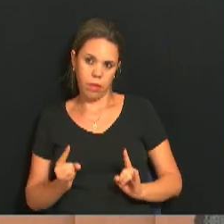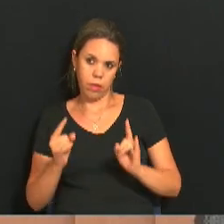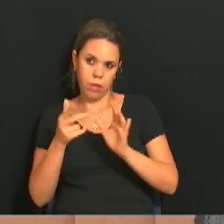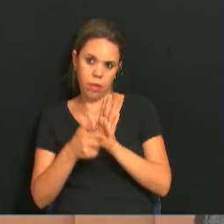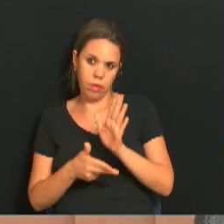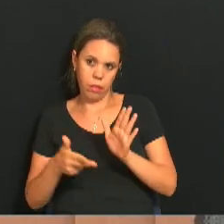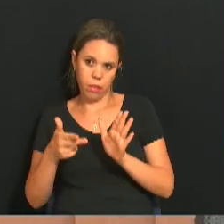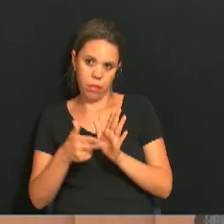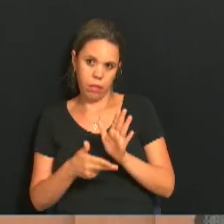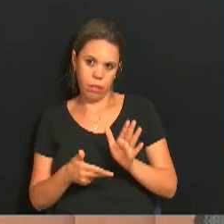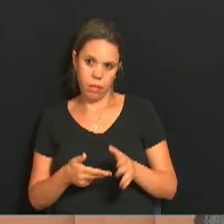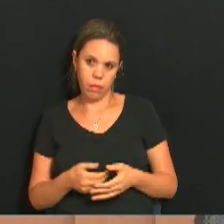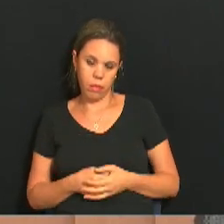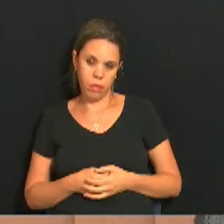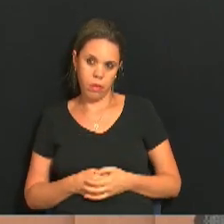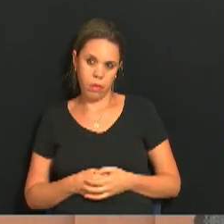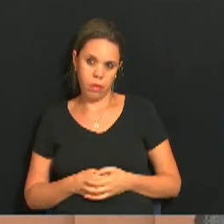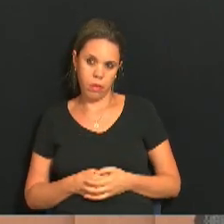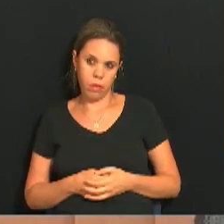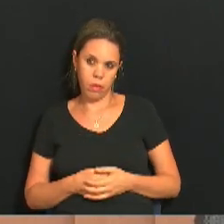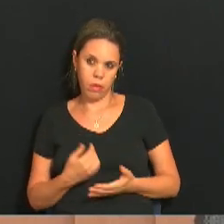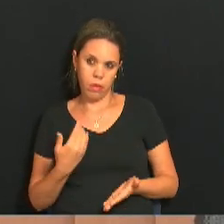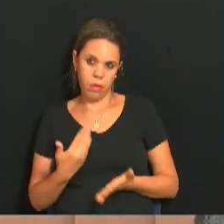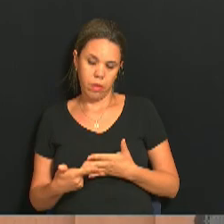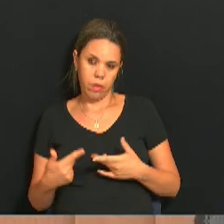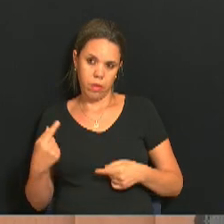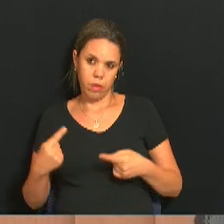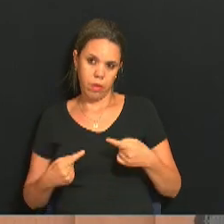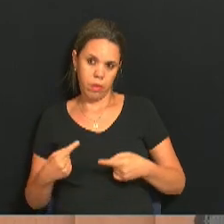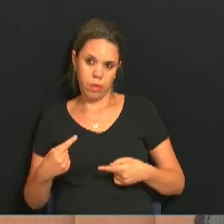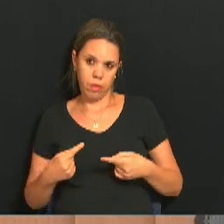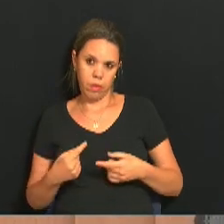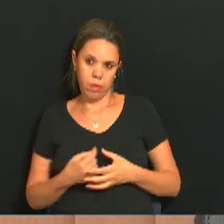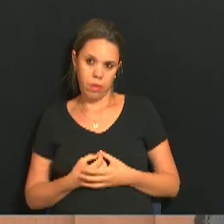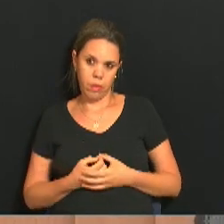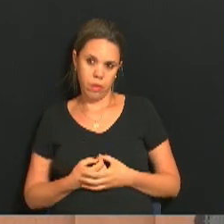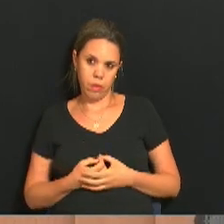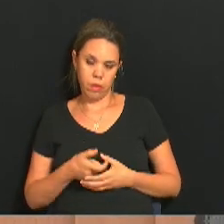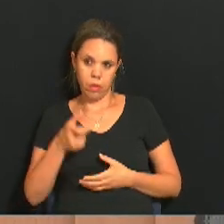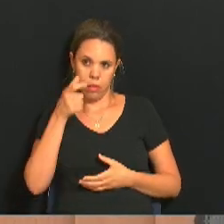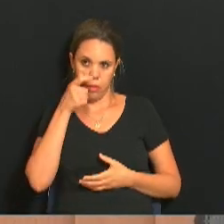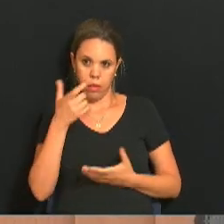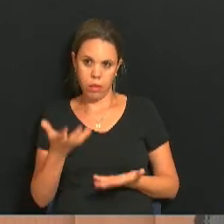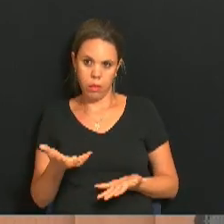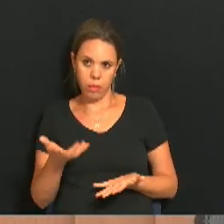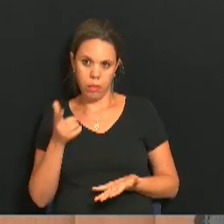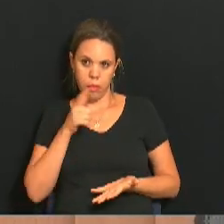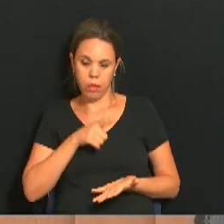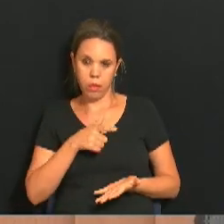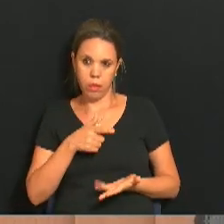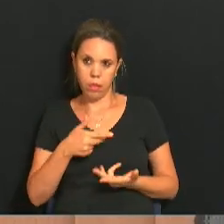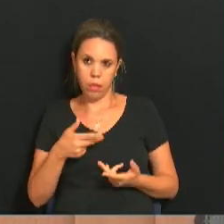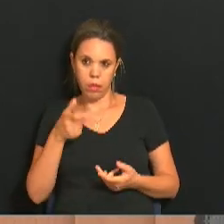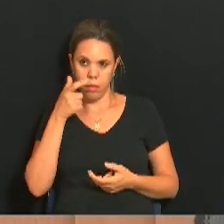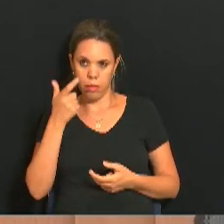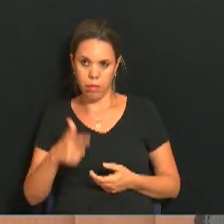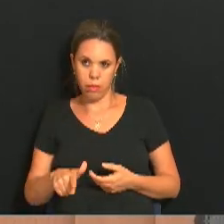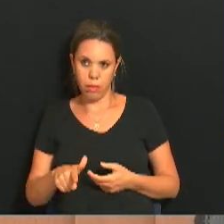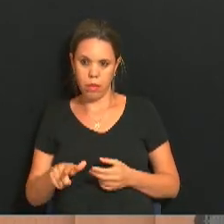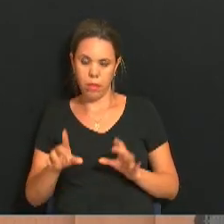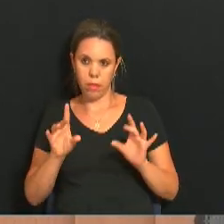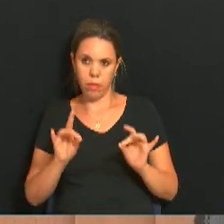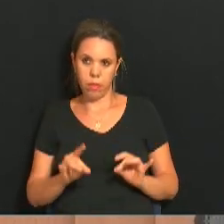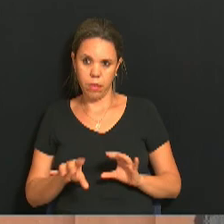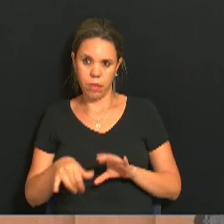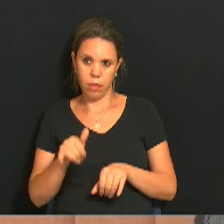Ferroviário da cidade se você perdeu essa discussão ou se você conseguiu pegar mais quer ver de novo com mais